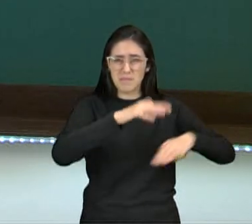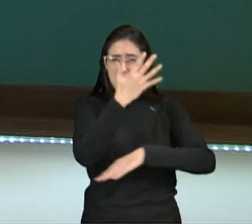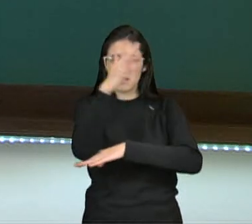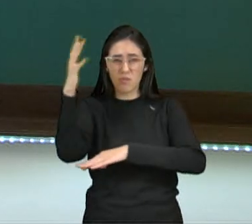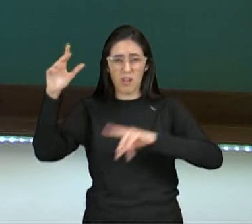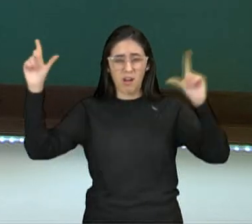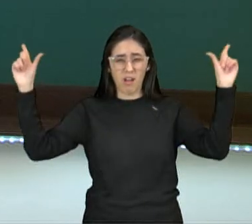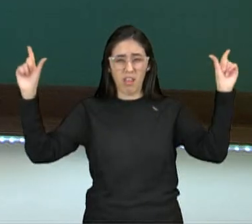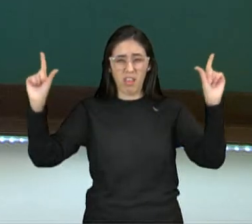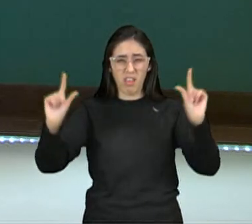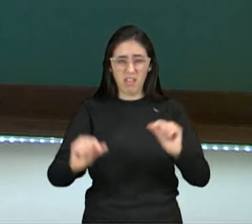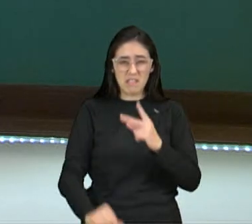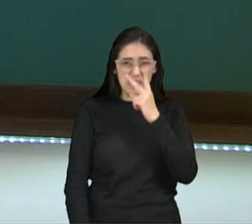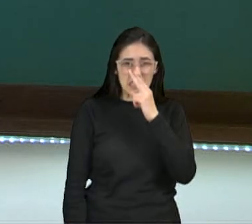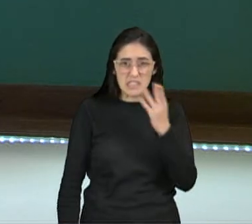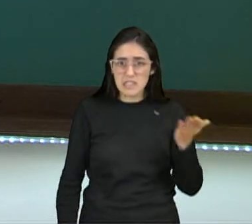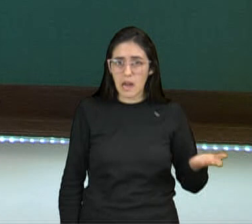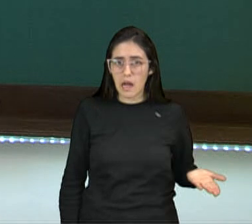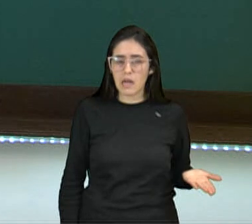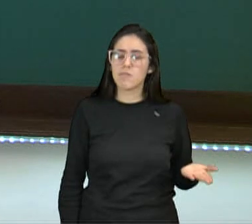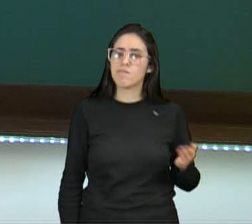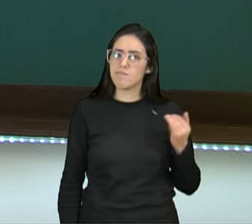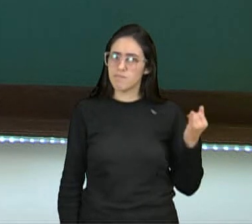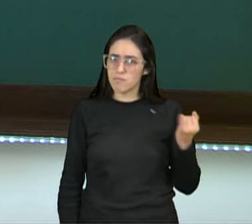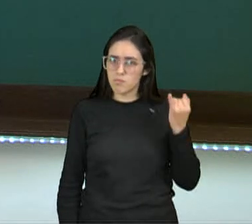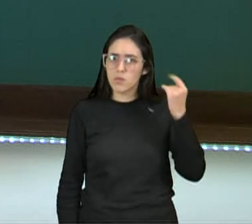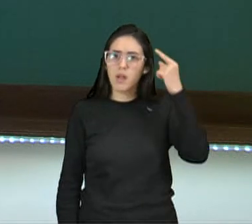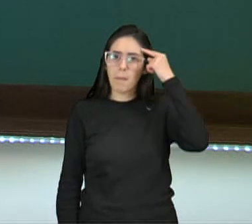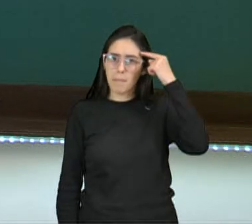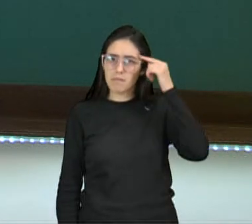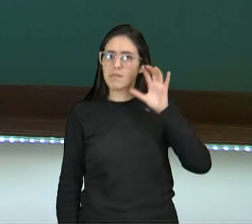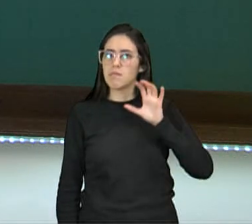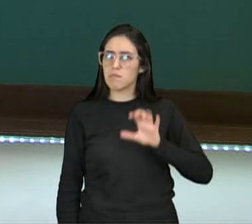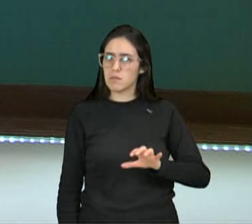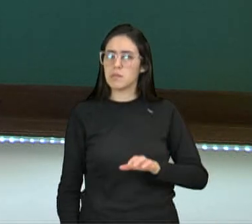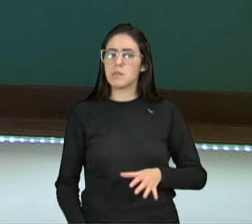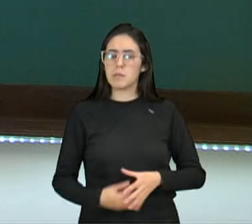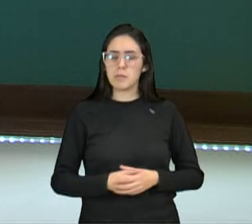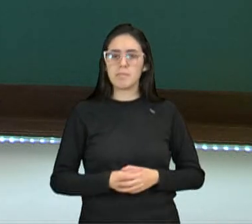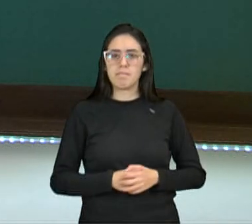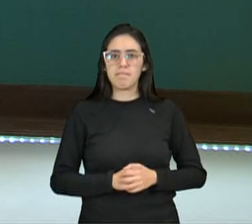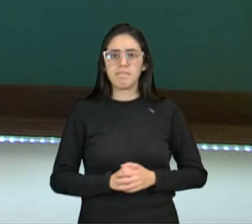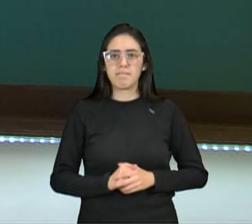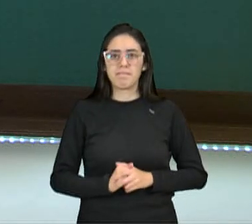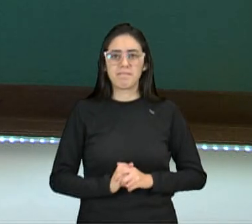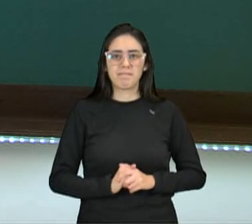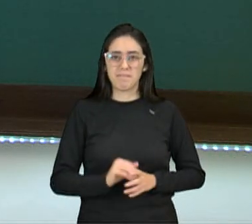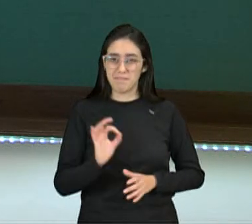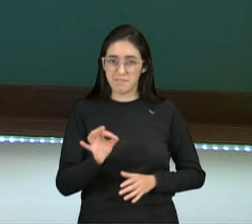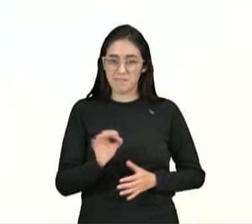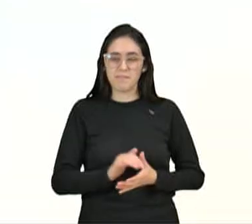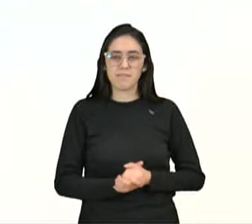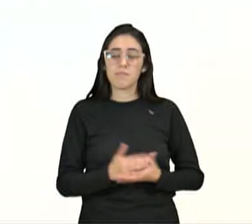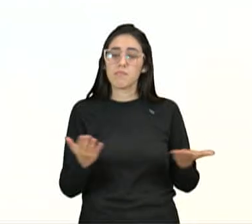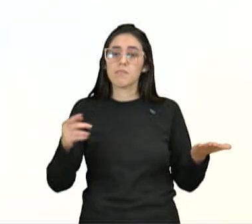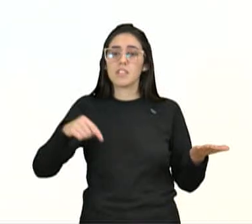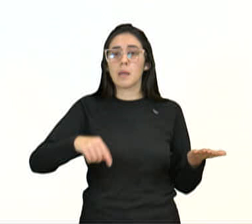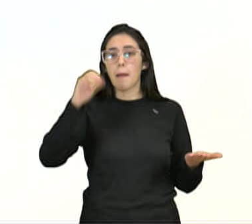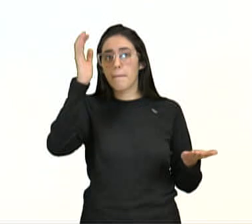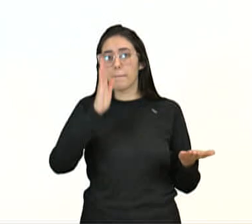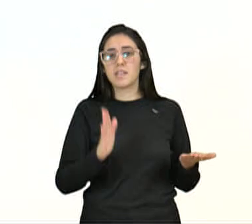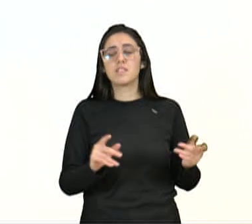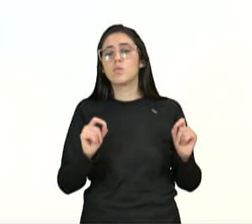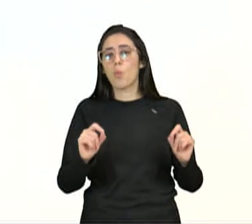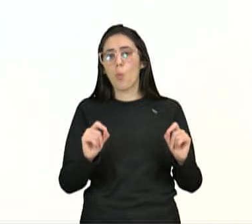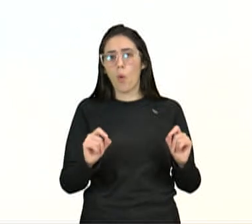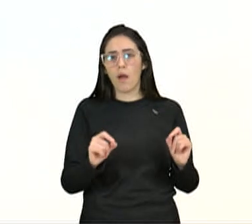muito reduzida? Então é essa reflexão que tem que ficar para nós ali em relação à charge, certo? E aí no Brasil o que nós vamos